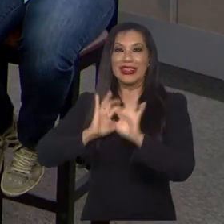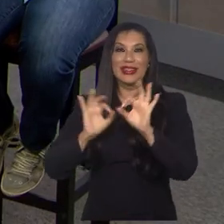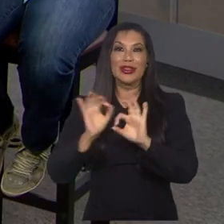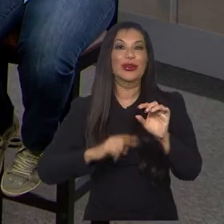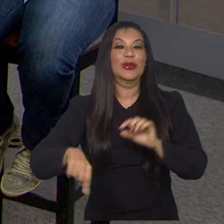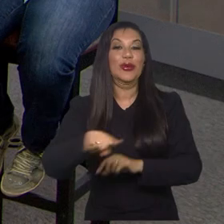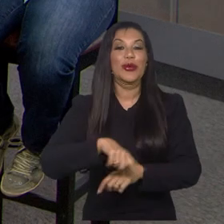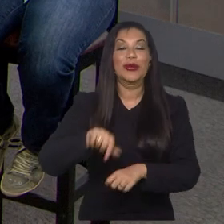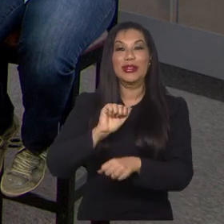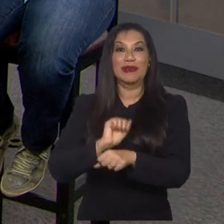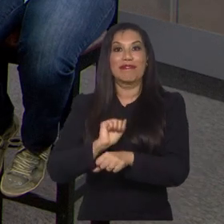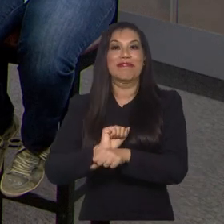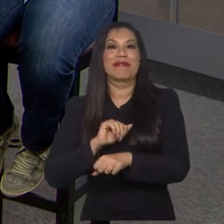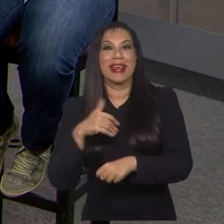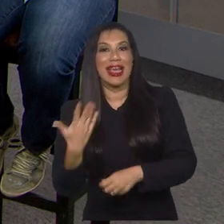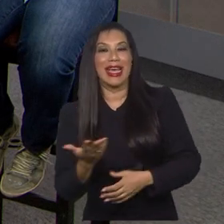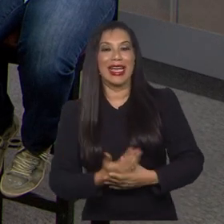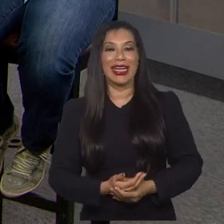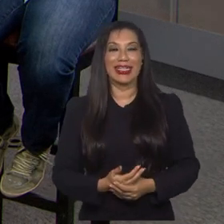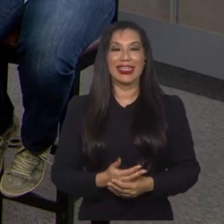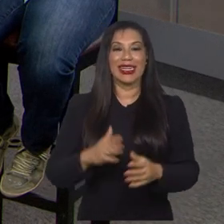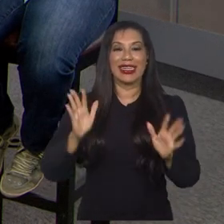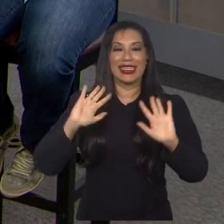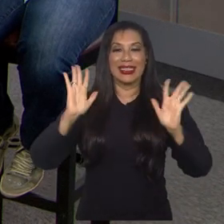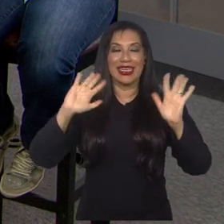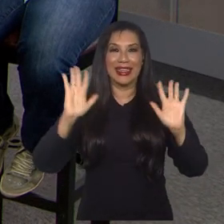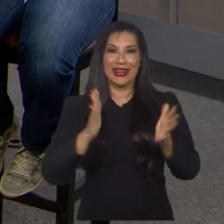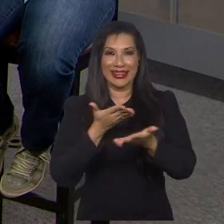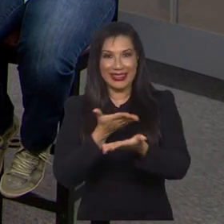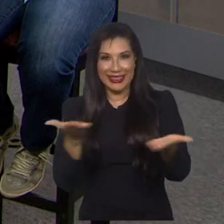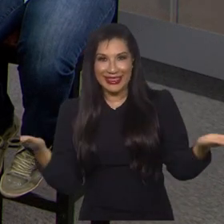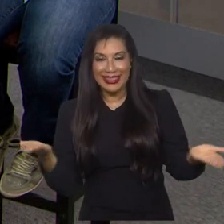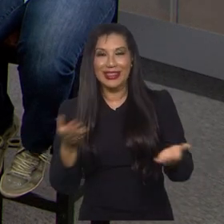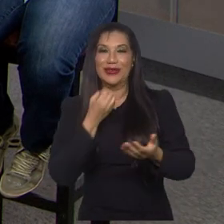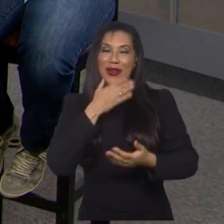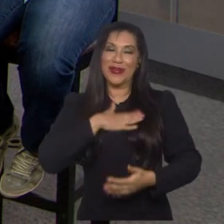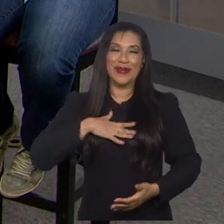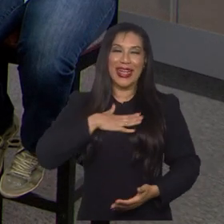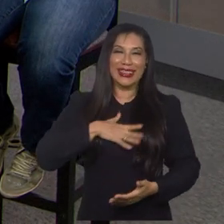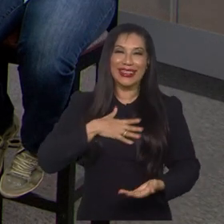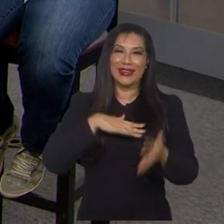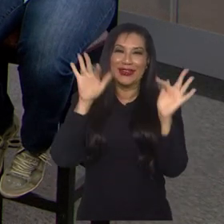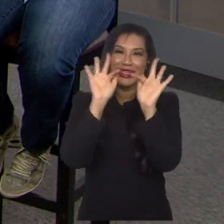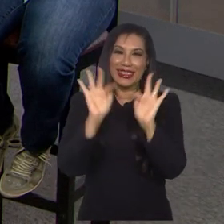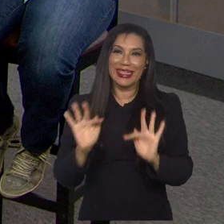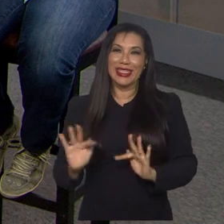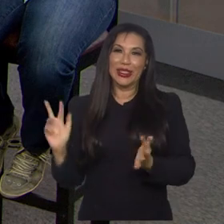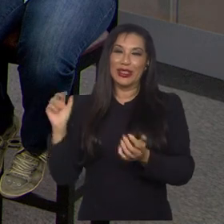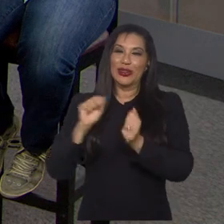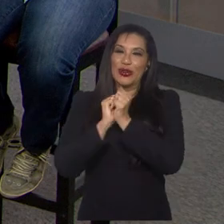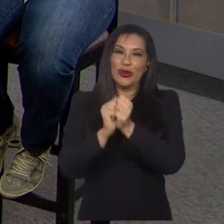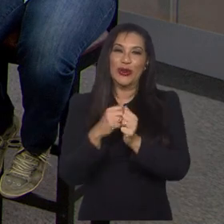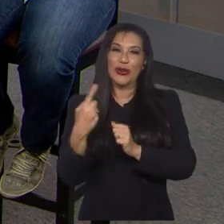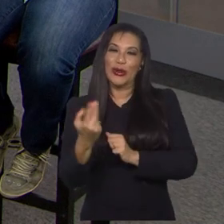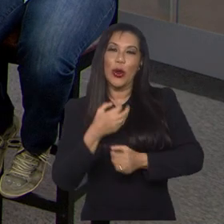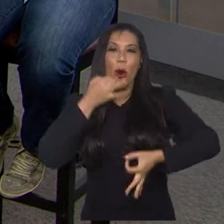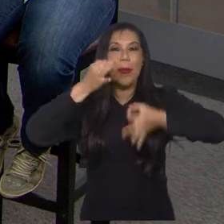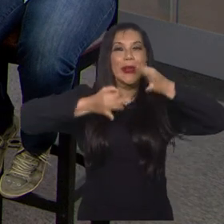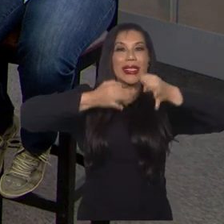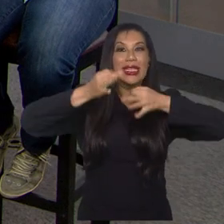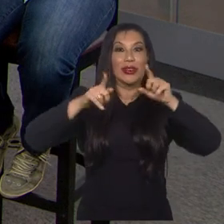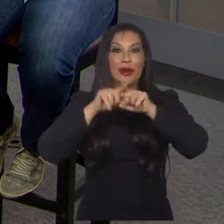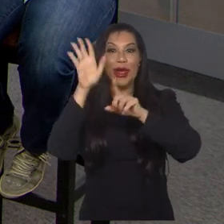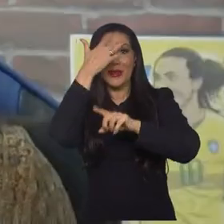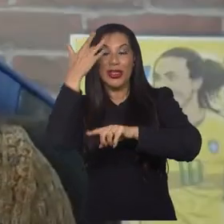expectativa. Tá lá no alto, Marília. Raquel, um prazer estar aqui com vocês, um prazer também estar aqui com quem está